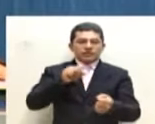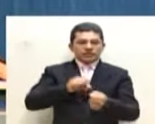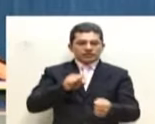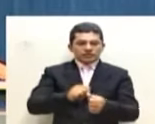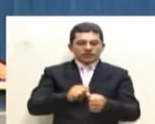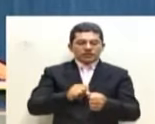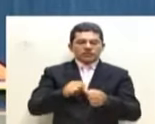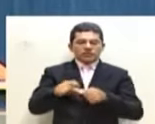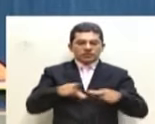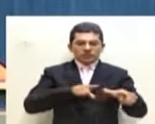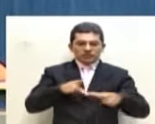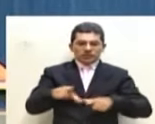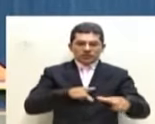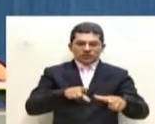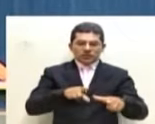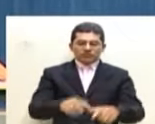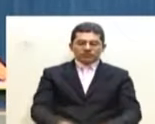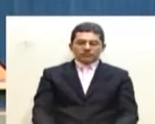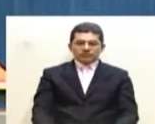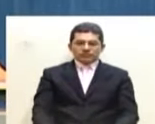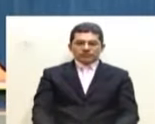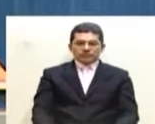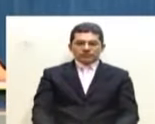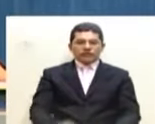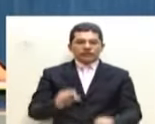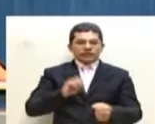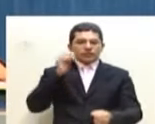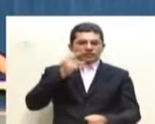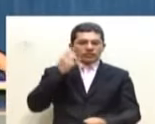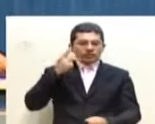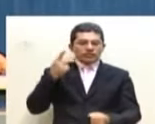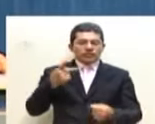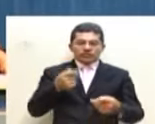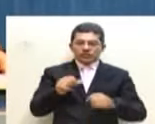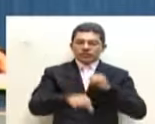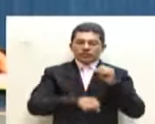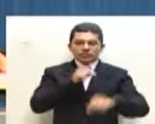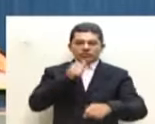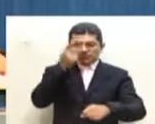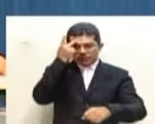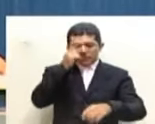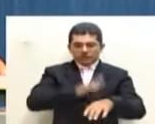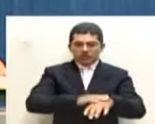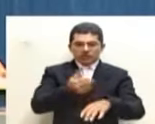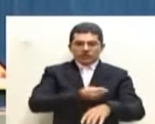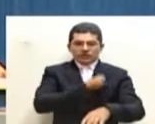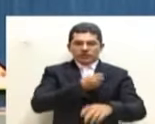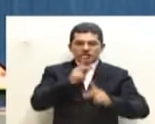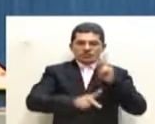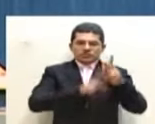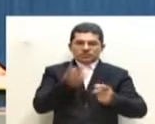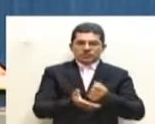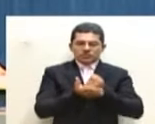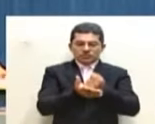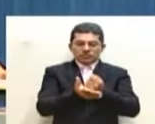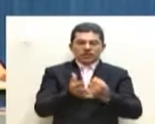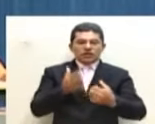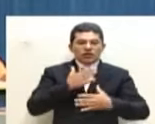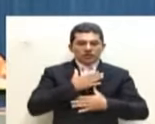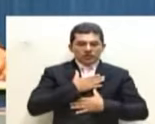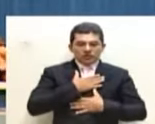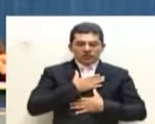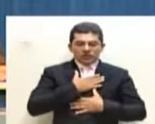o exercício da nossa função pública ser um instrumento de mudar para melhor a vida das pessoas.